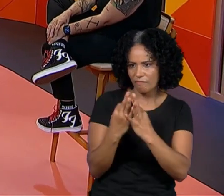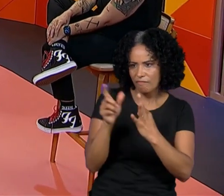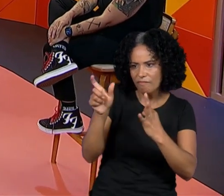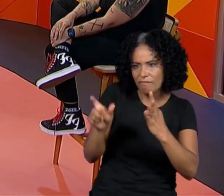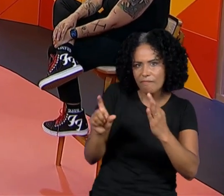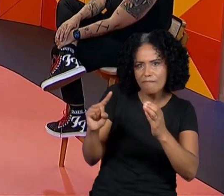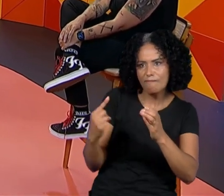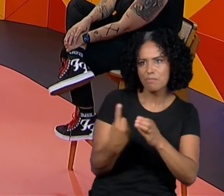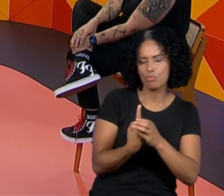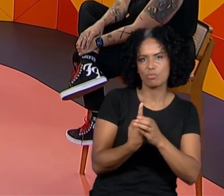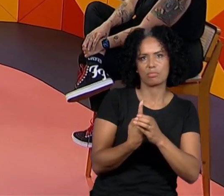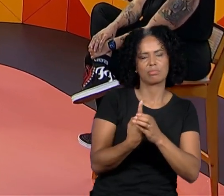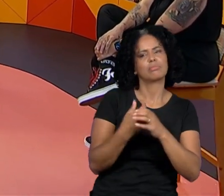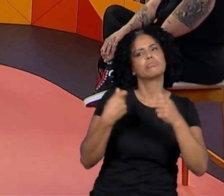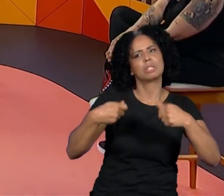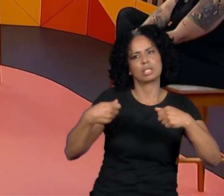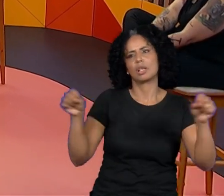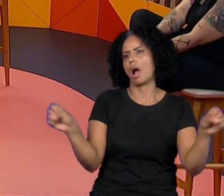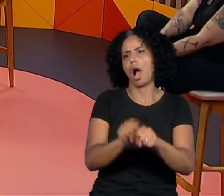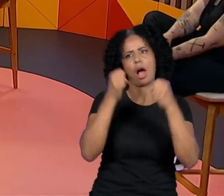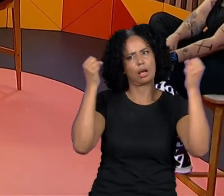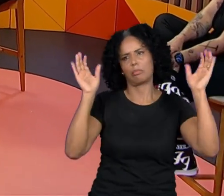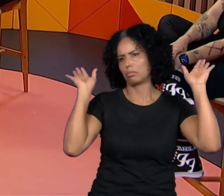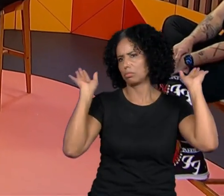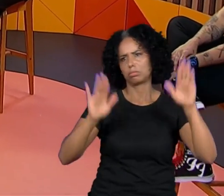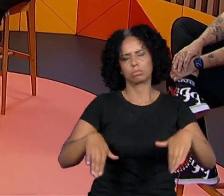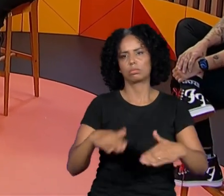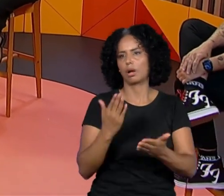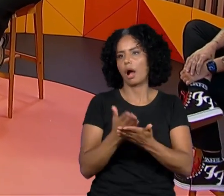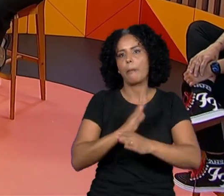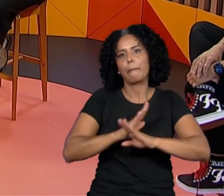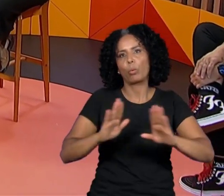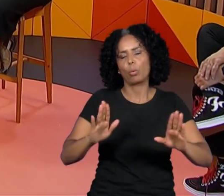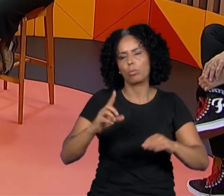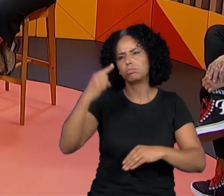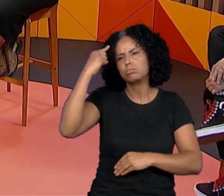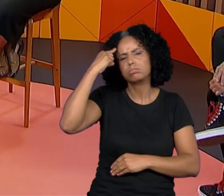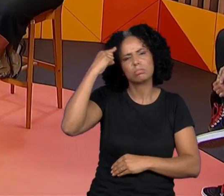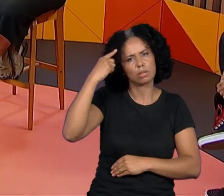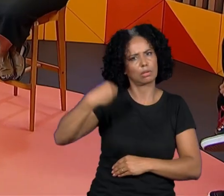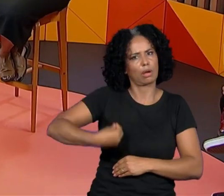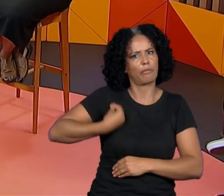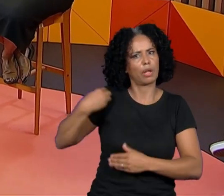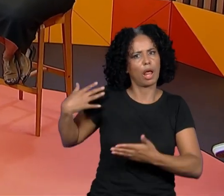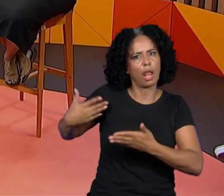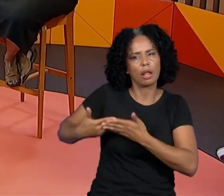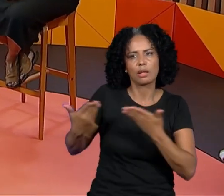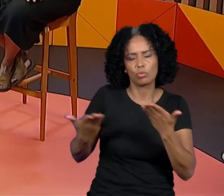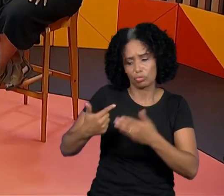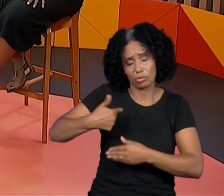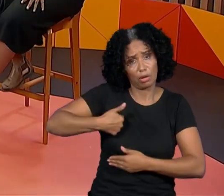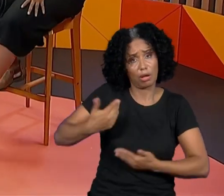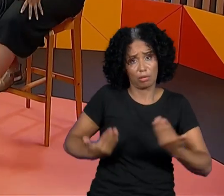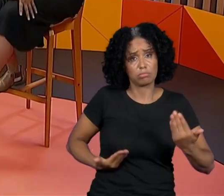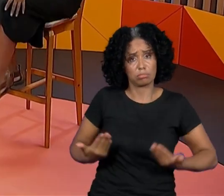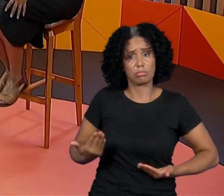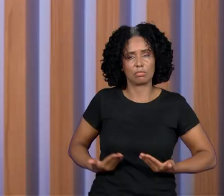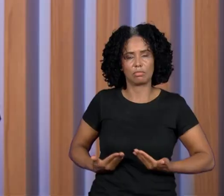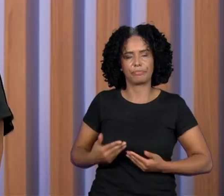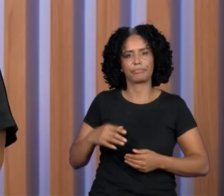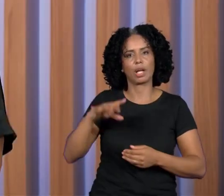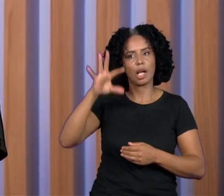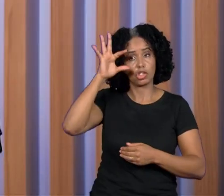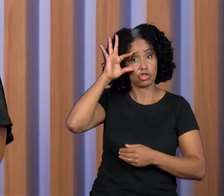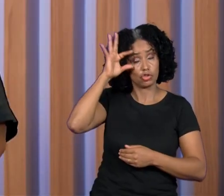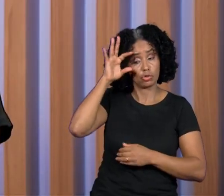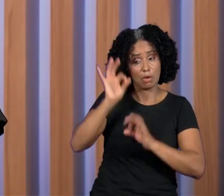coloco no meu ponto de vista, né, da minha vivência também. Eu trabalhei a vida inteira como doméstica, vim ter meu primeiro registro quando a Dilma fez essa PEC,